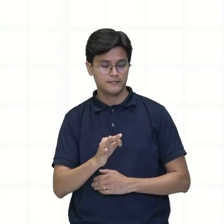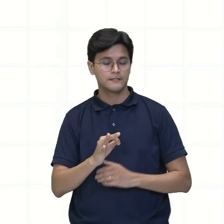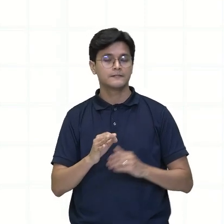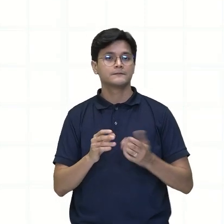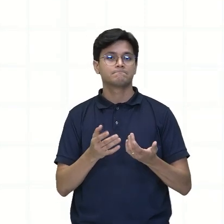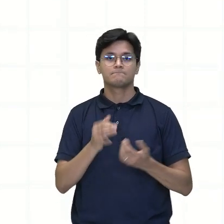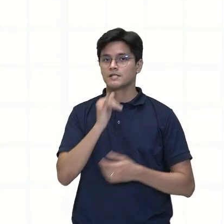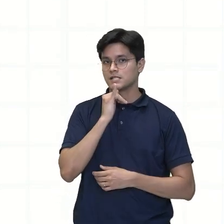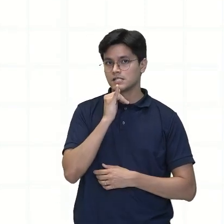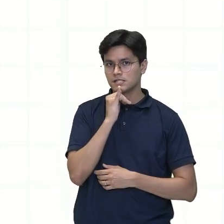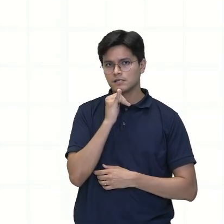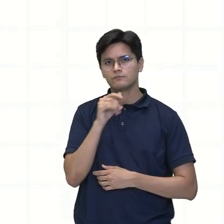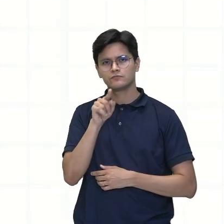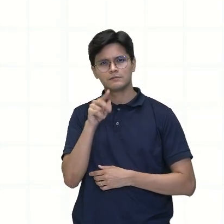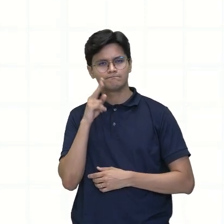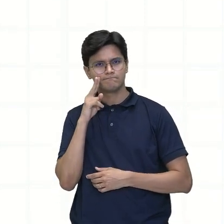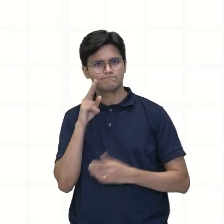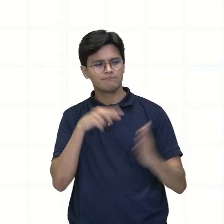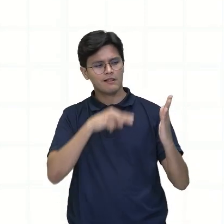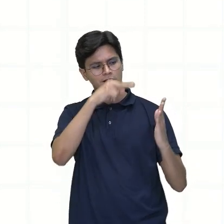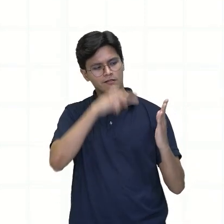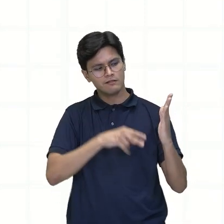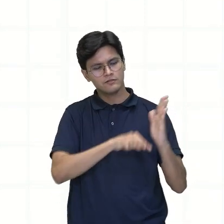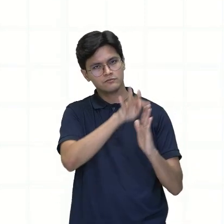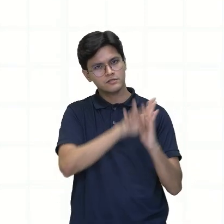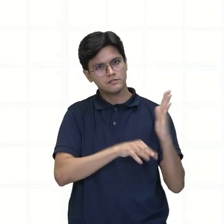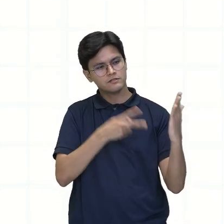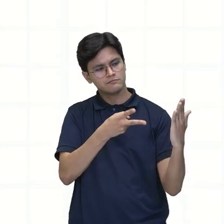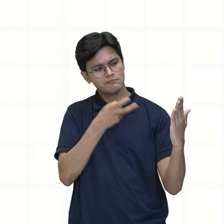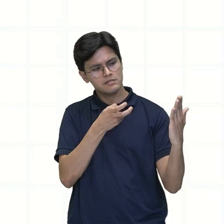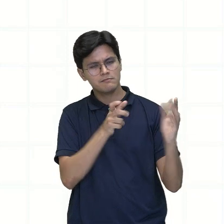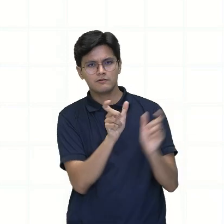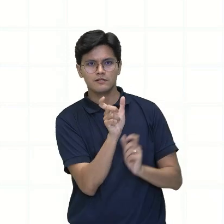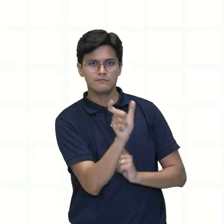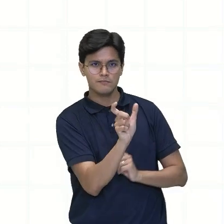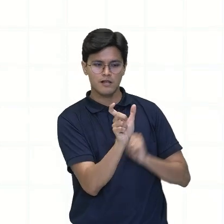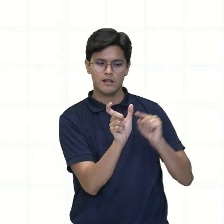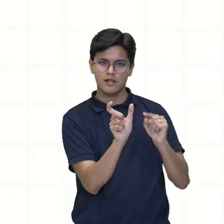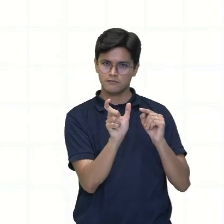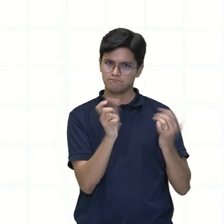bater o olho no cognato, anote ele, marque ele.